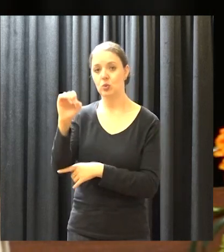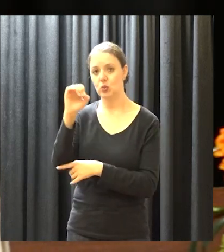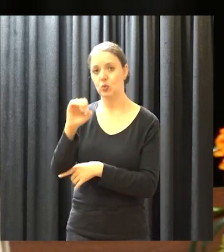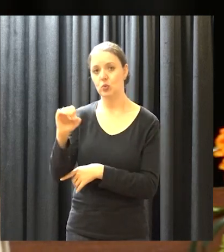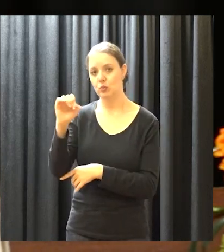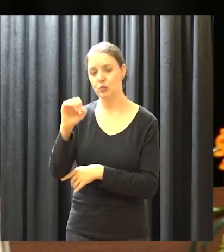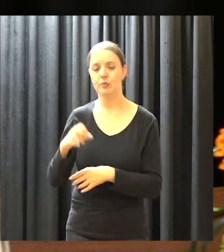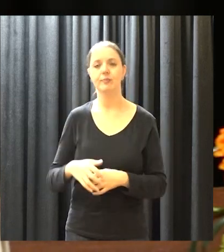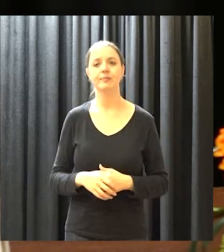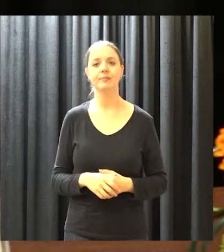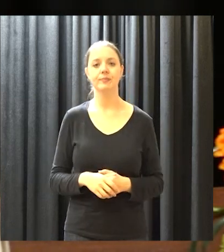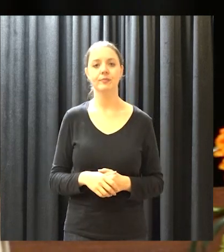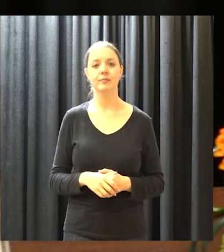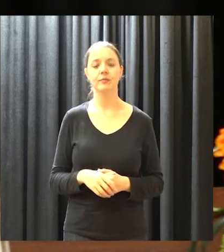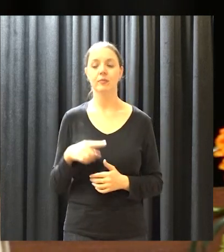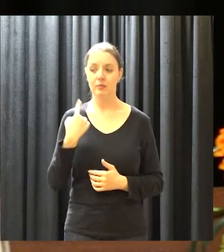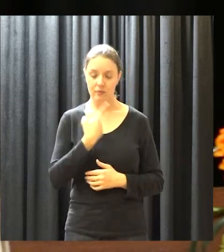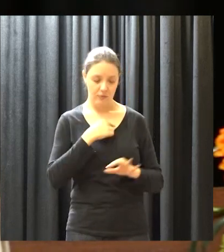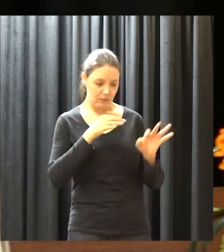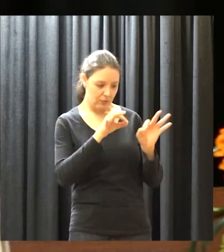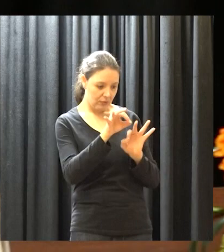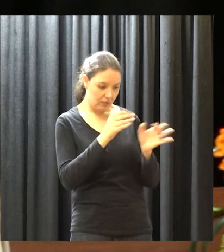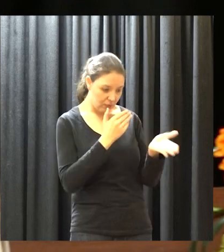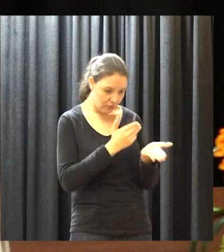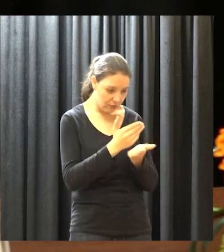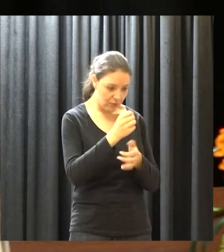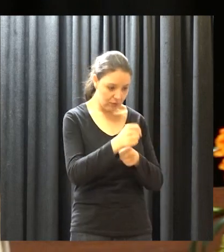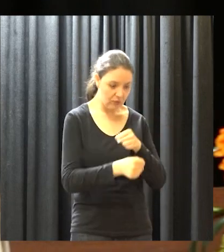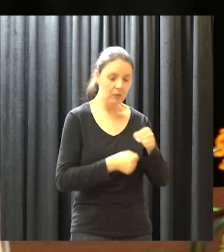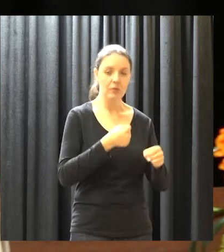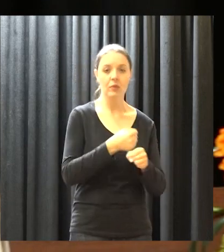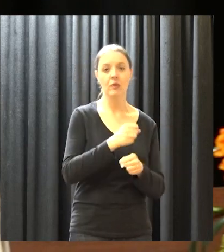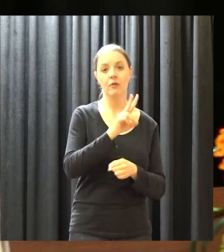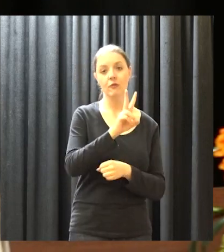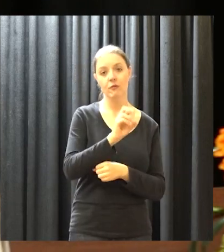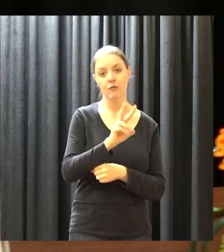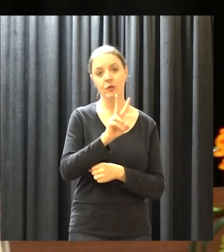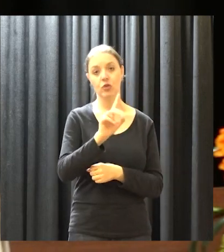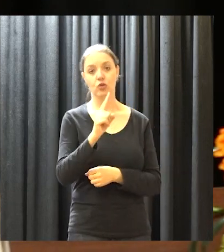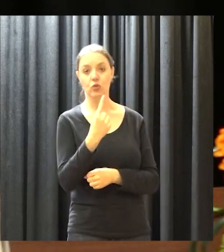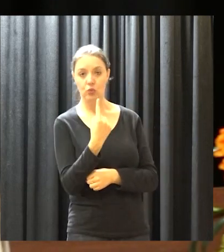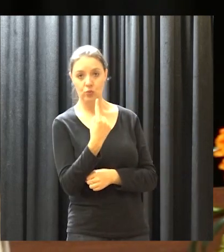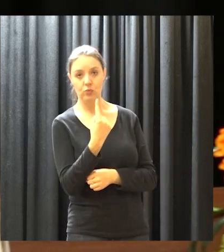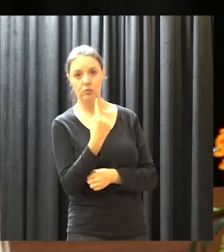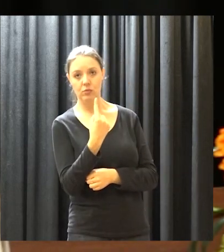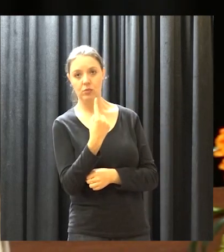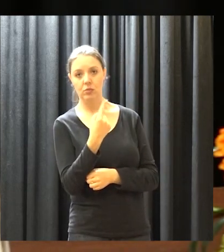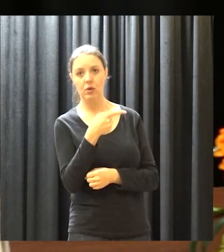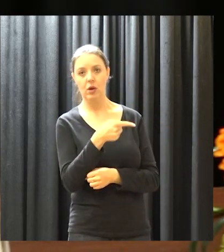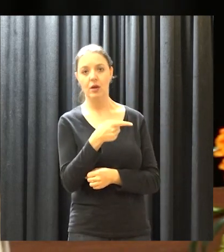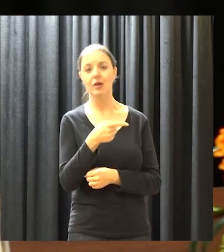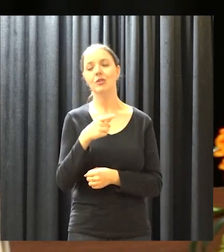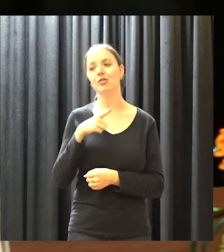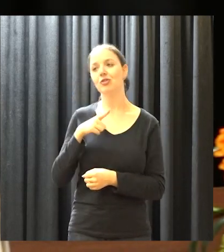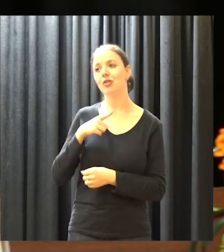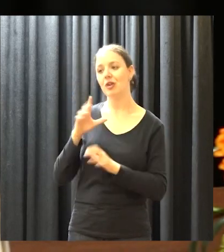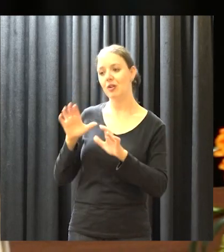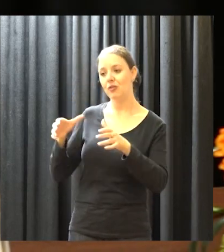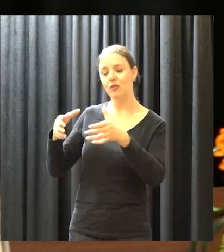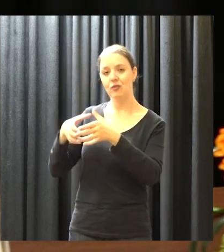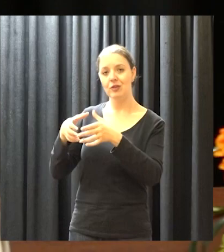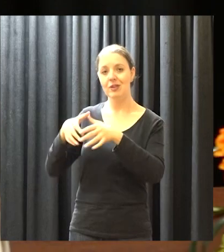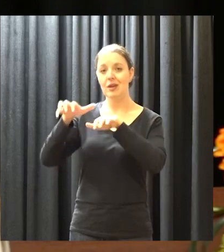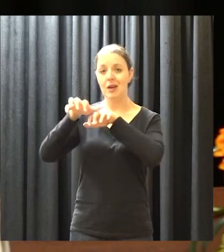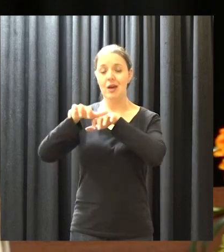E ele começou a ser elaborado no ano de 2021, quando a gente fazia ainda as oficinas de modo